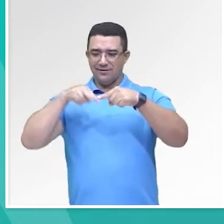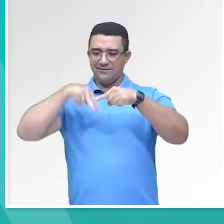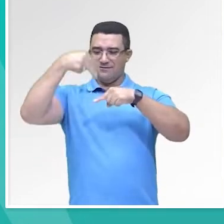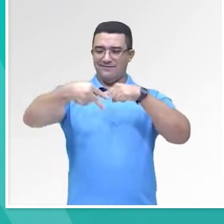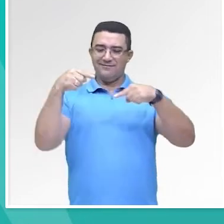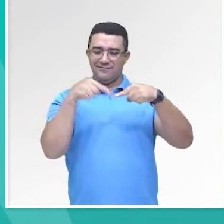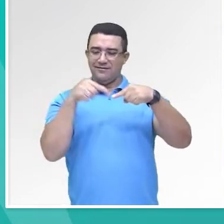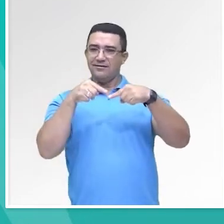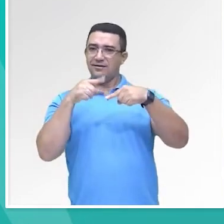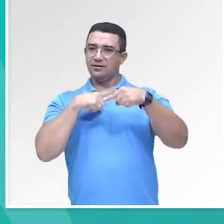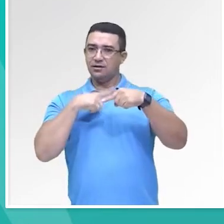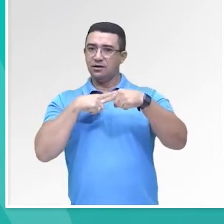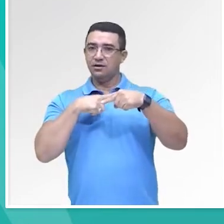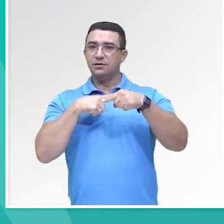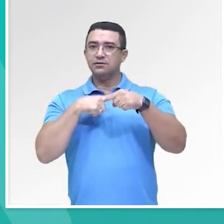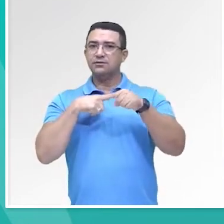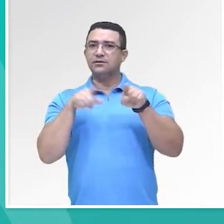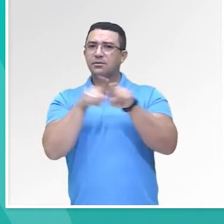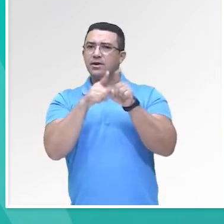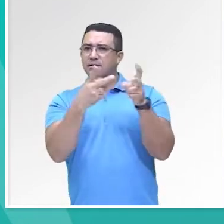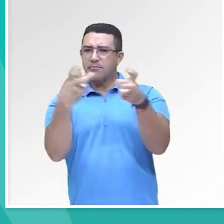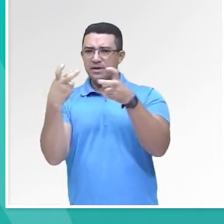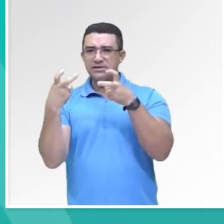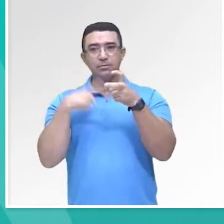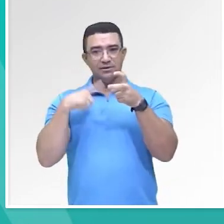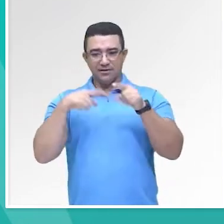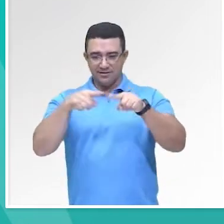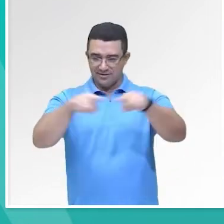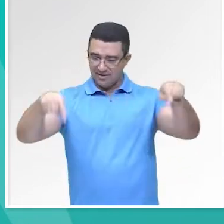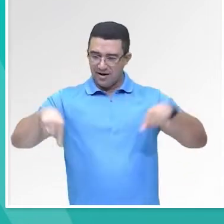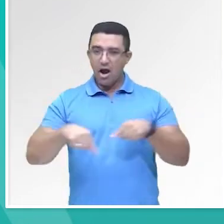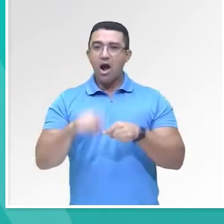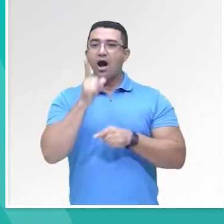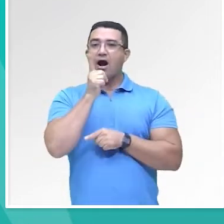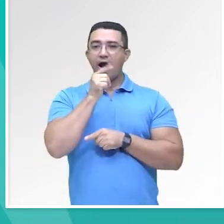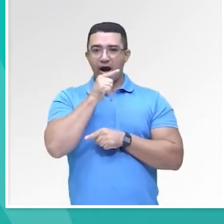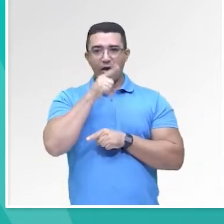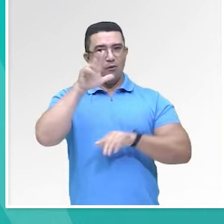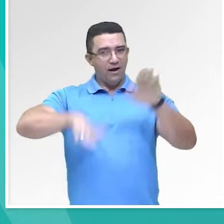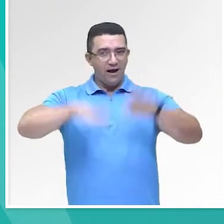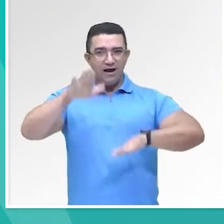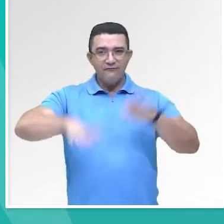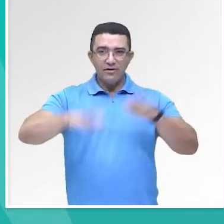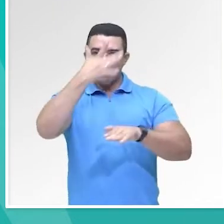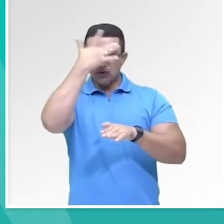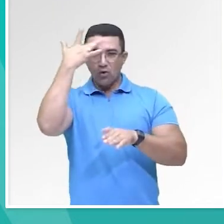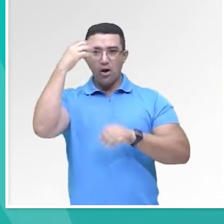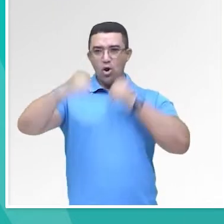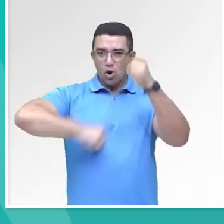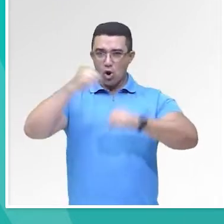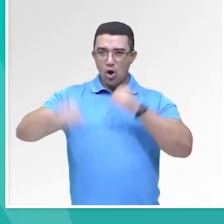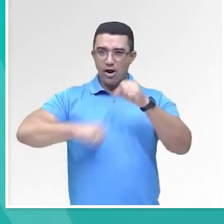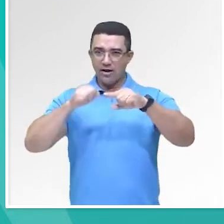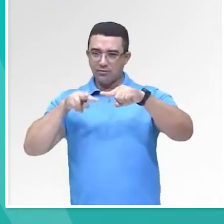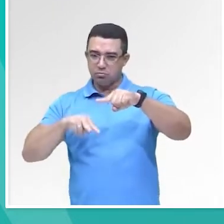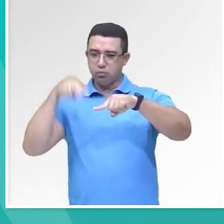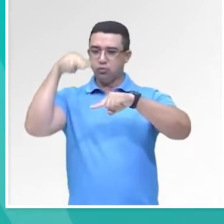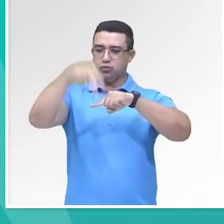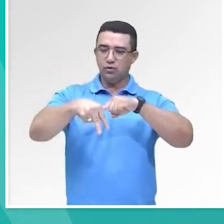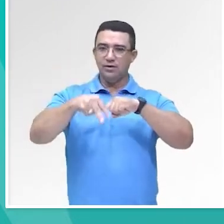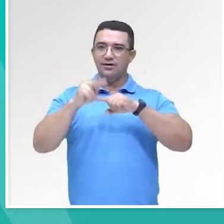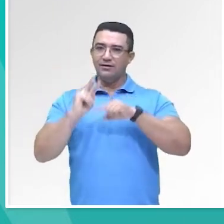para ver aqui o fosso d'água, tá? Que é por onde os nossos atletas têm que passar também. Andando um pouco mais, a gente chega